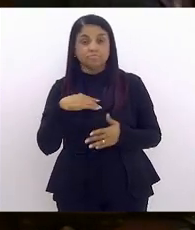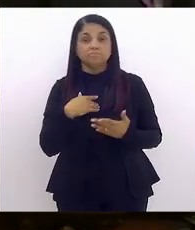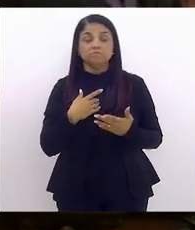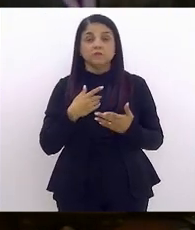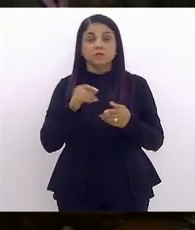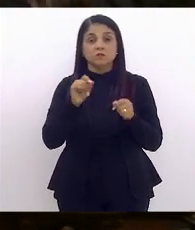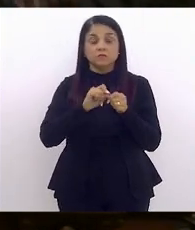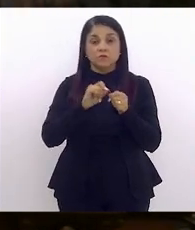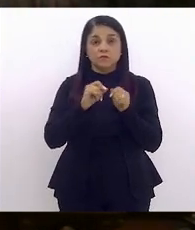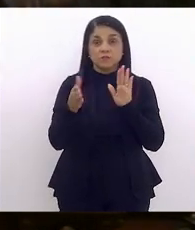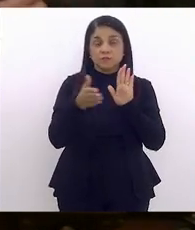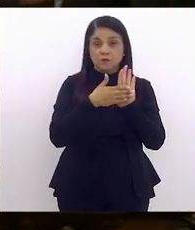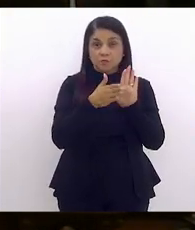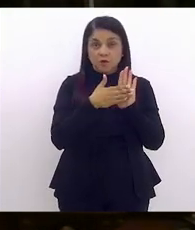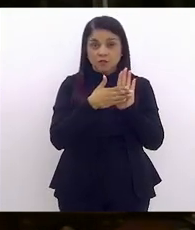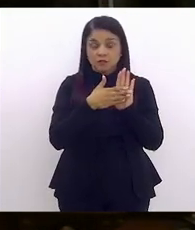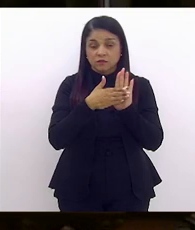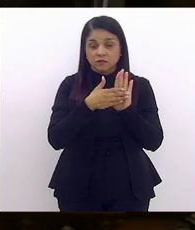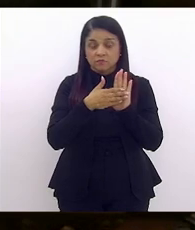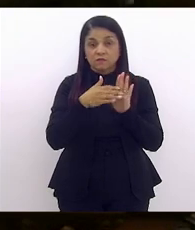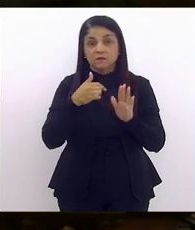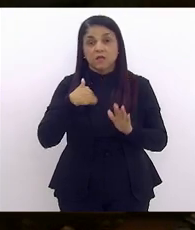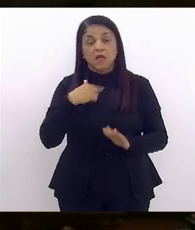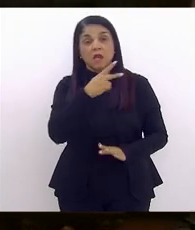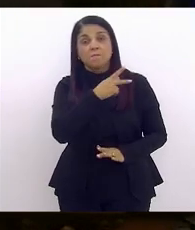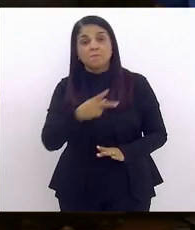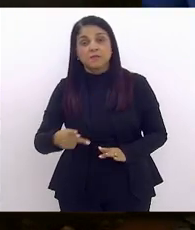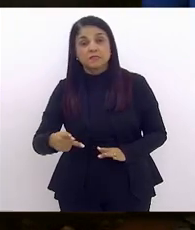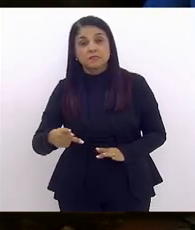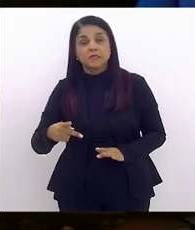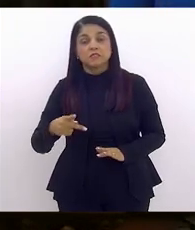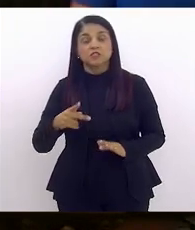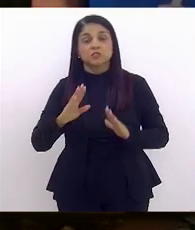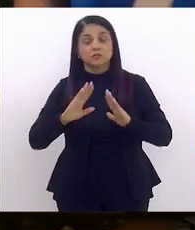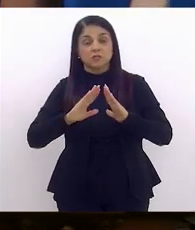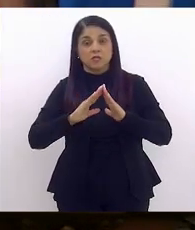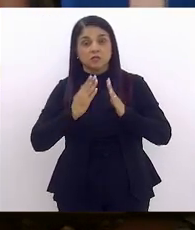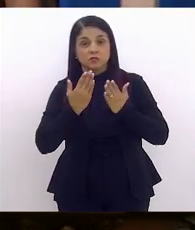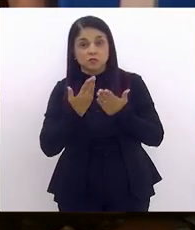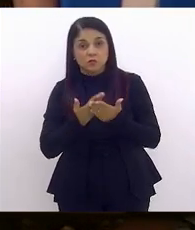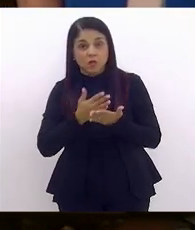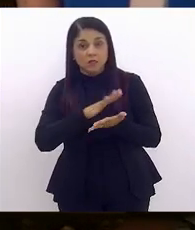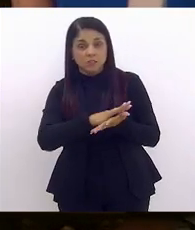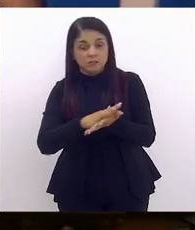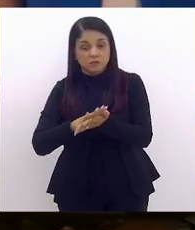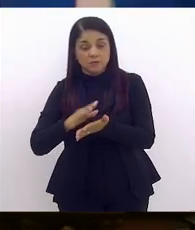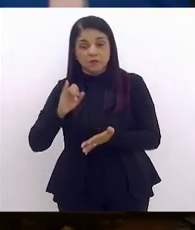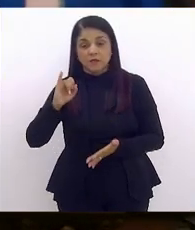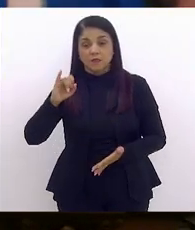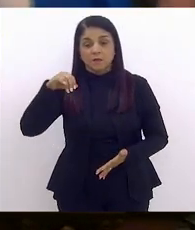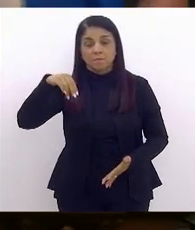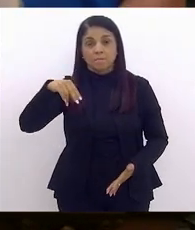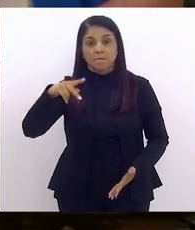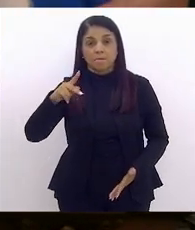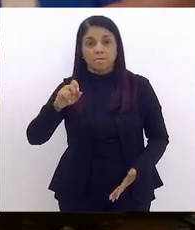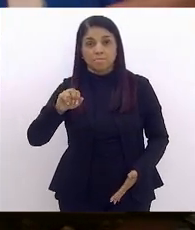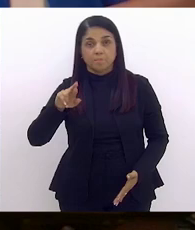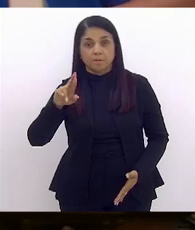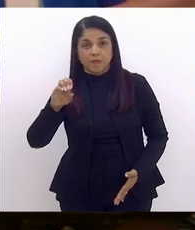a proposta, ainda era presidente da nossa escola de samba, Império Serrano. De